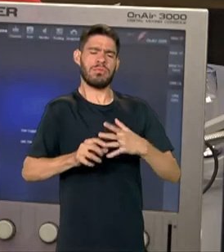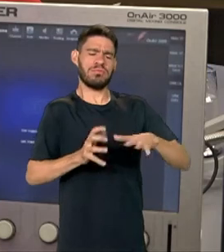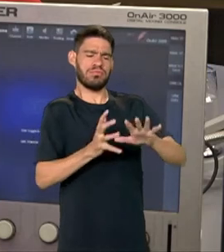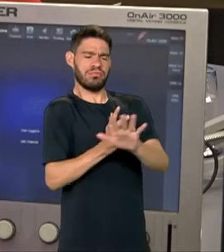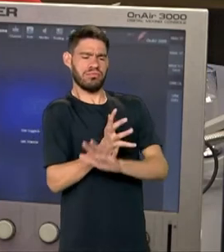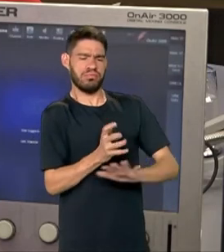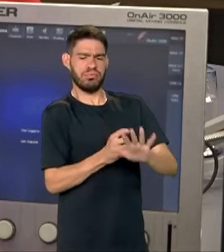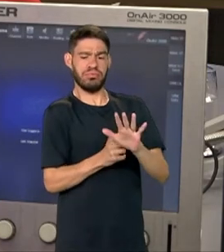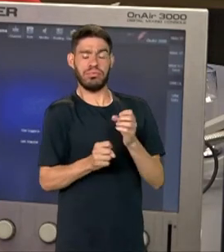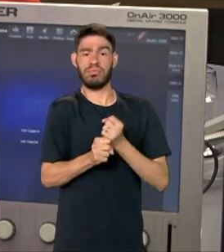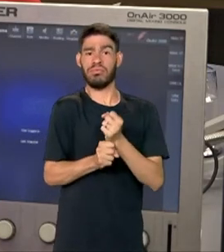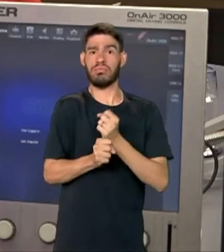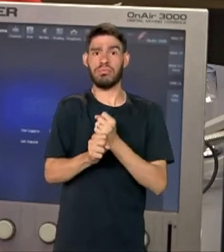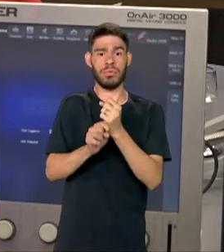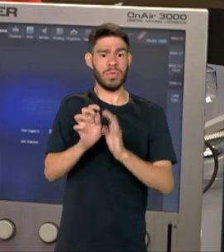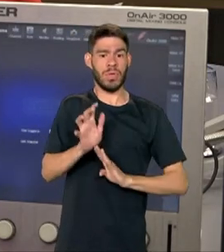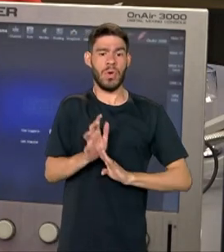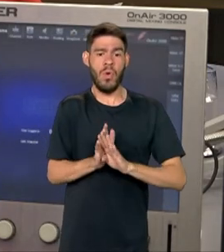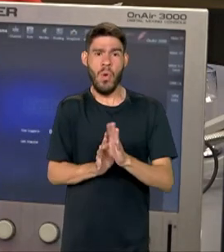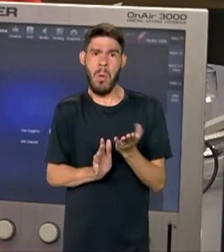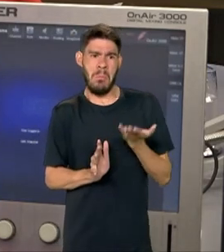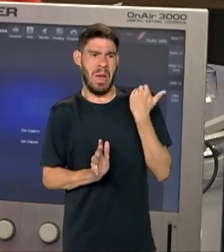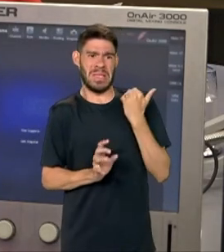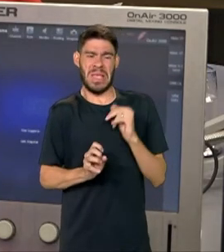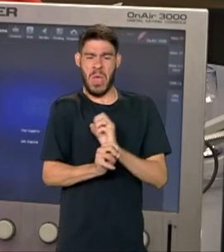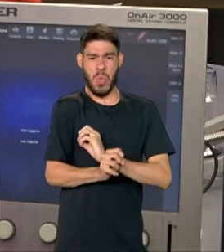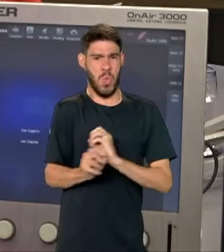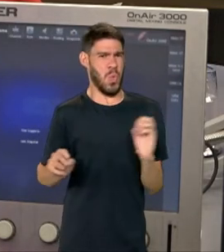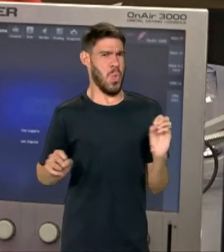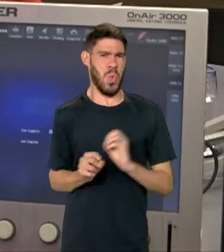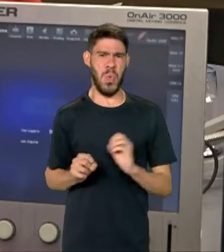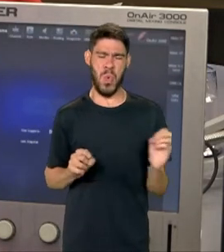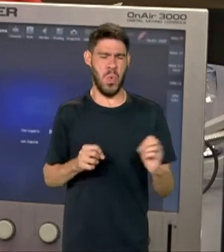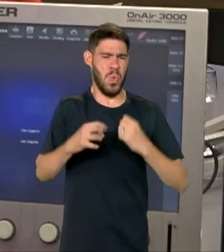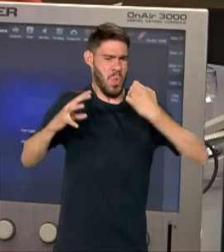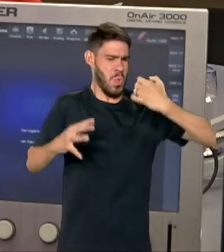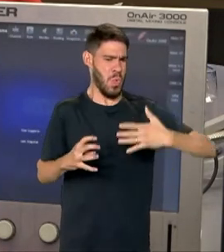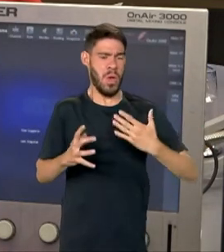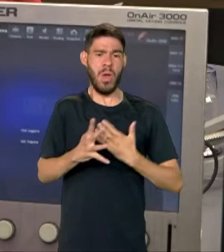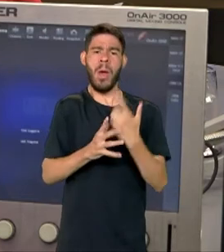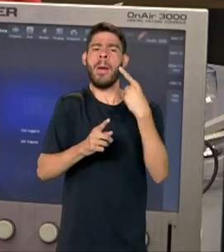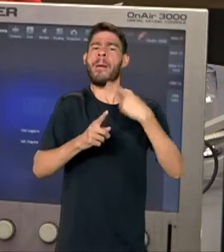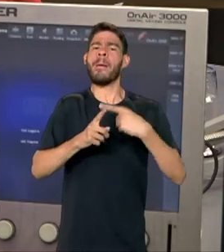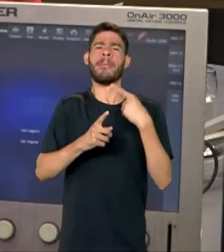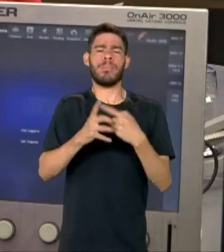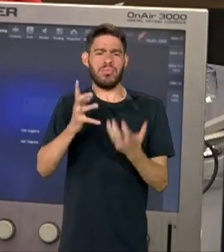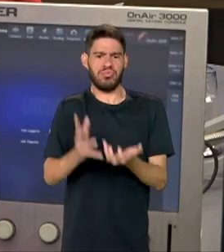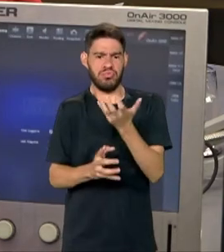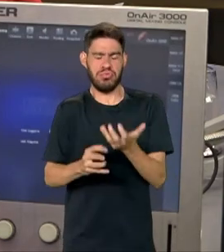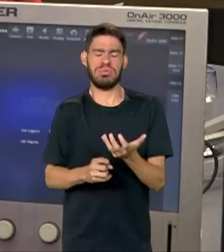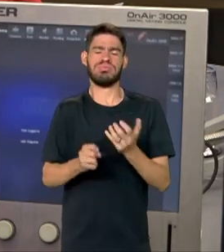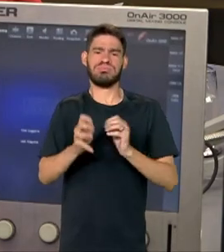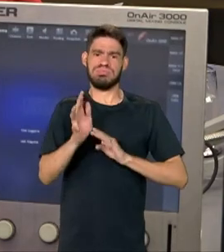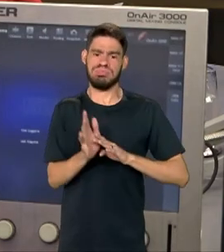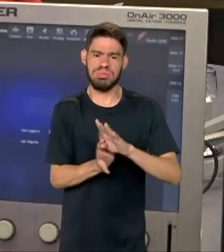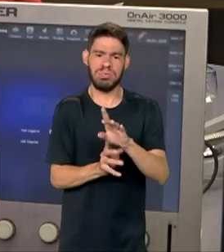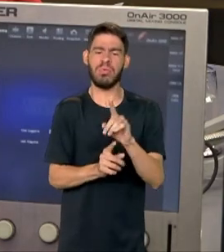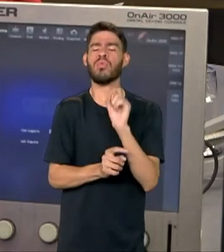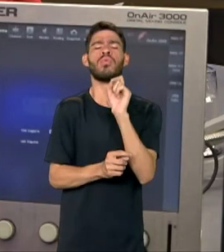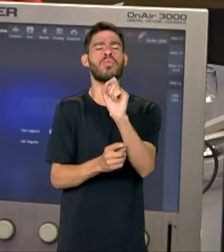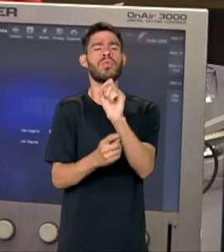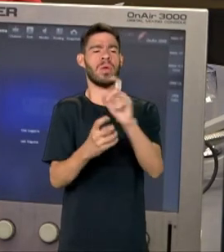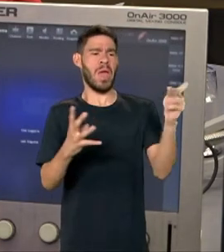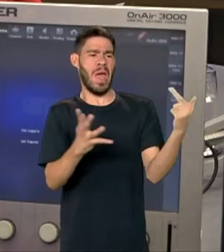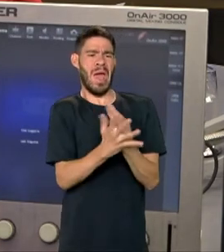ano atingiu índices nunca antes vistos. Vamos começar explicando por que essa explosão de focos esse ano. Quais são os fatores